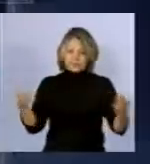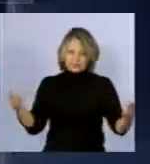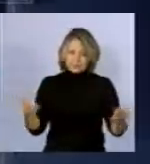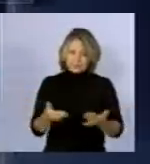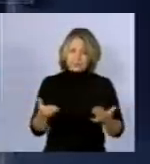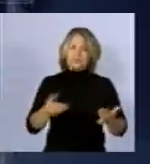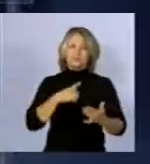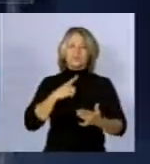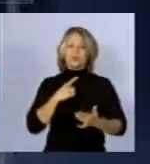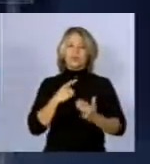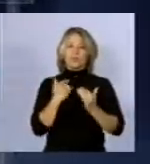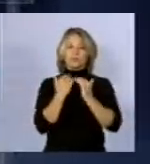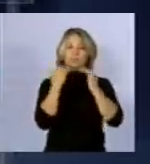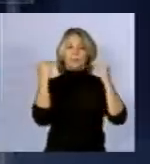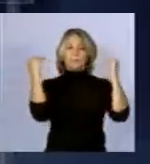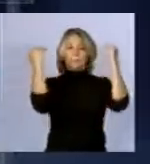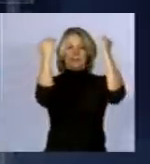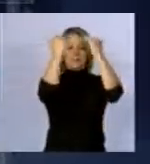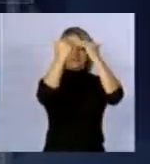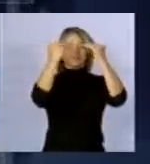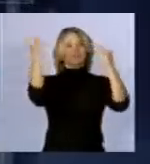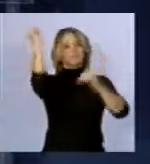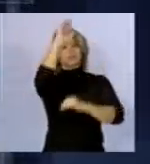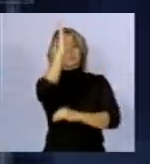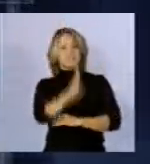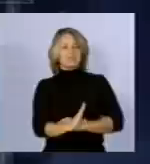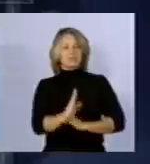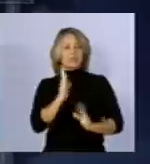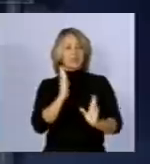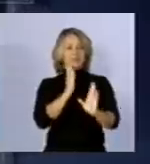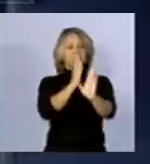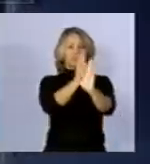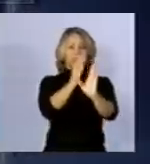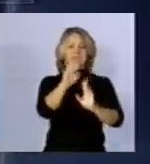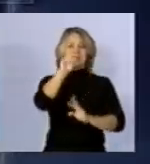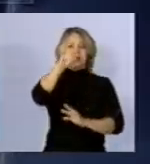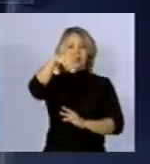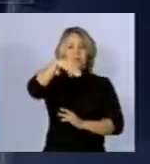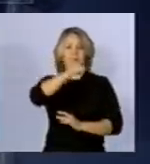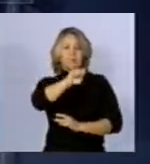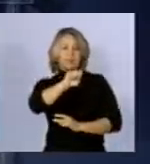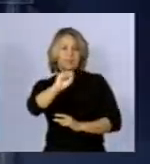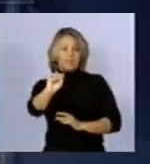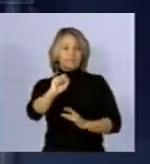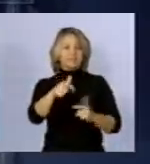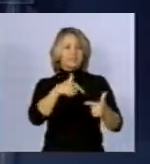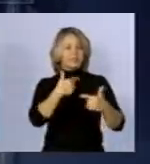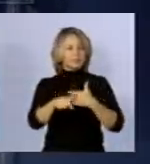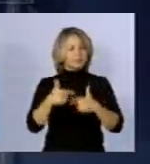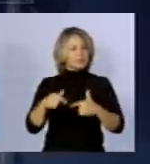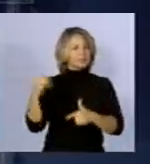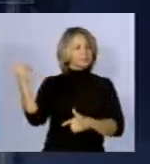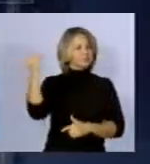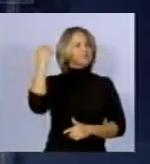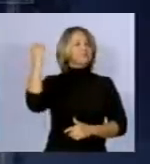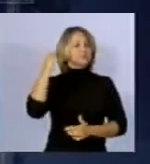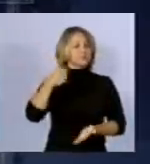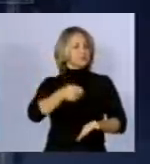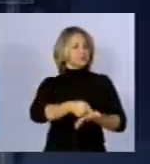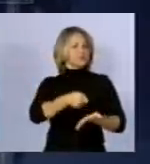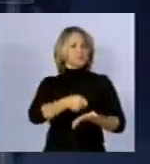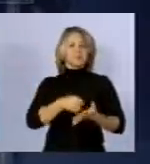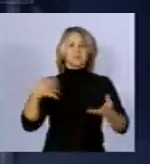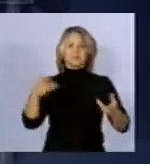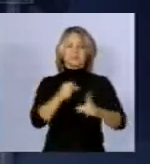tomar como padrão para o Brasil as diretrizes da UMS eu acho que é uma posição extremamente conservadora para